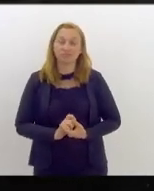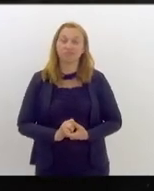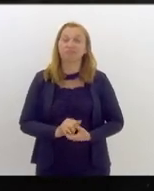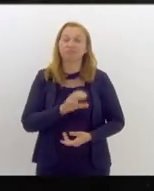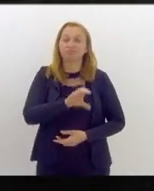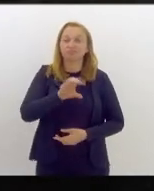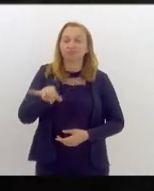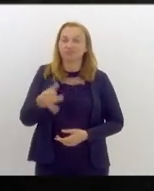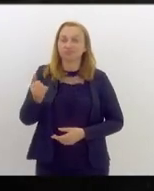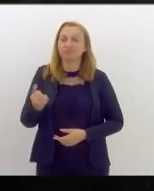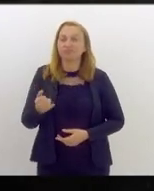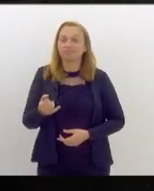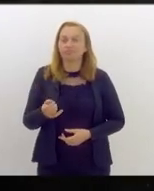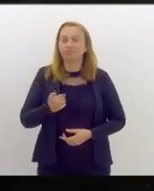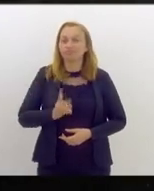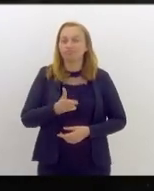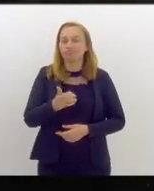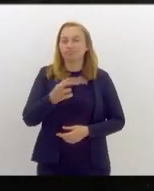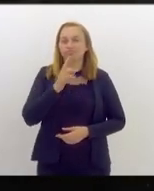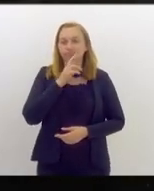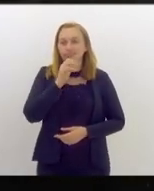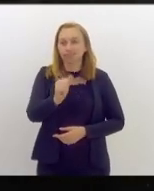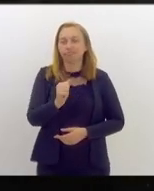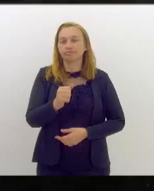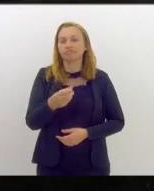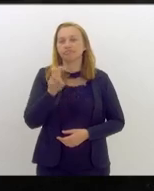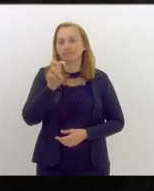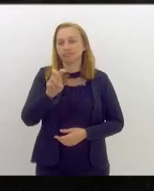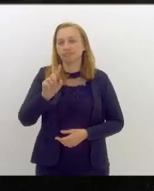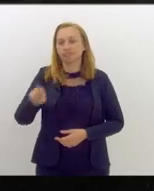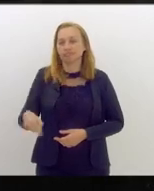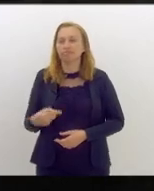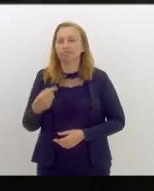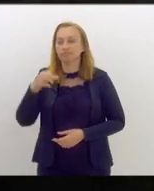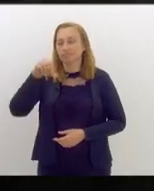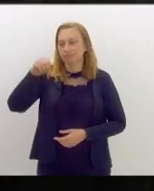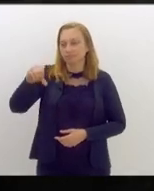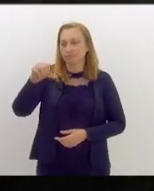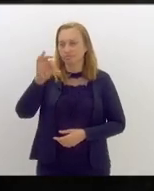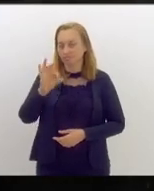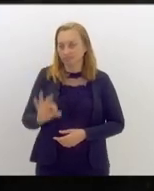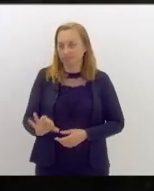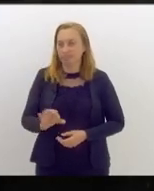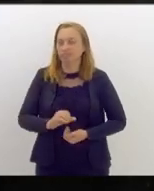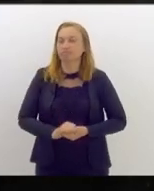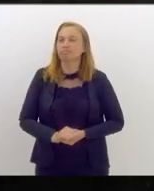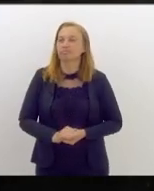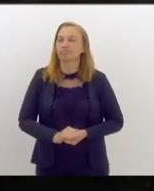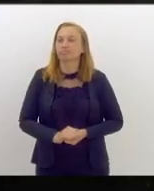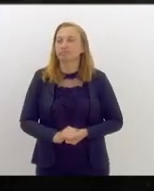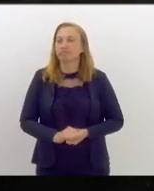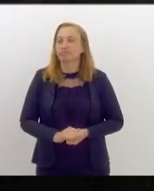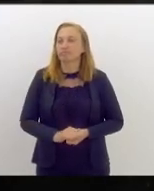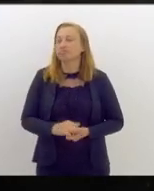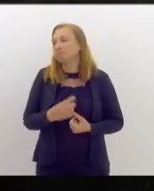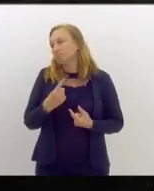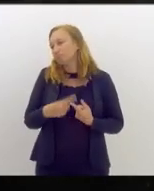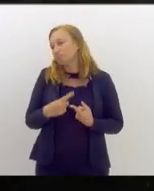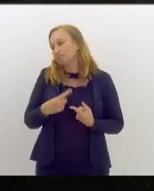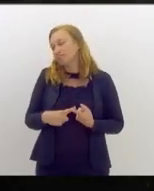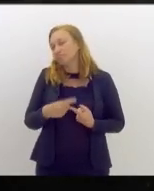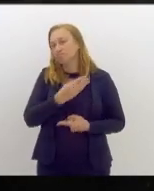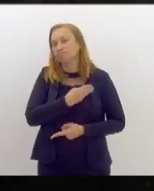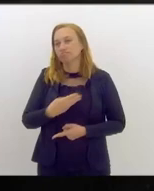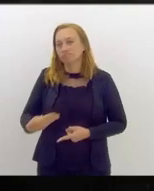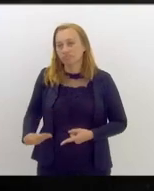mantivemos Deputado Rodrigo Amorim os cinco vírgula nove por cento , porque o